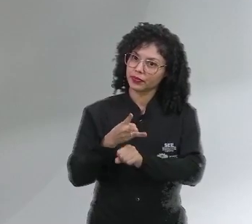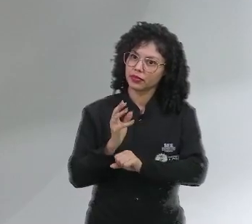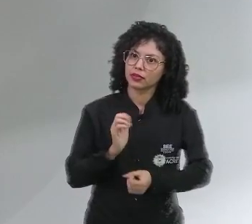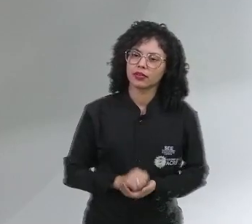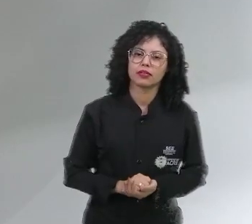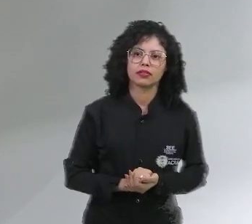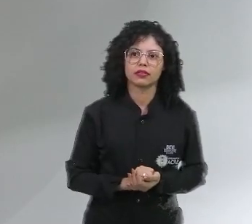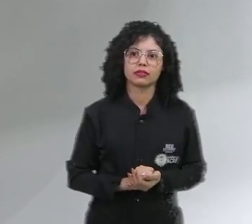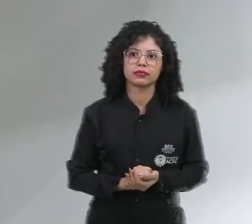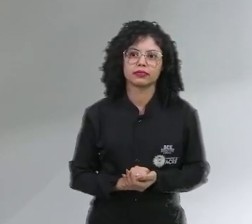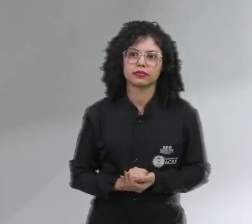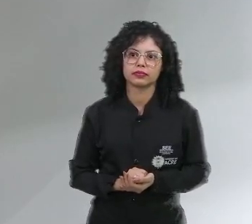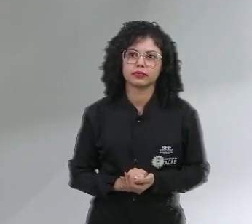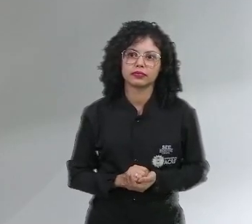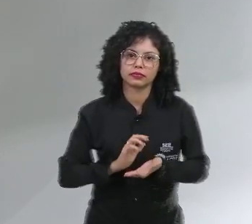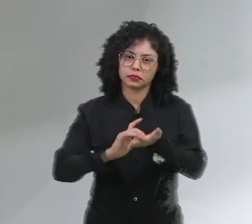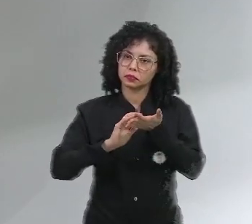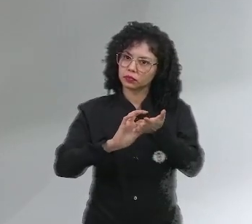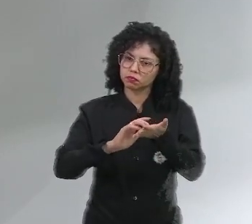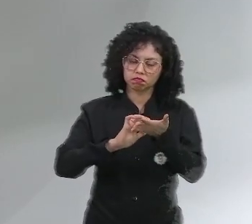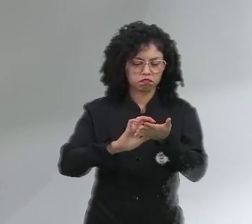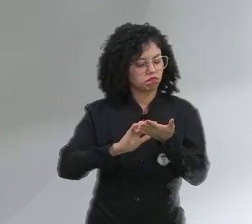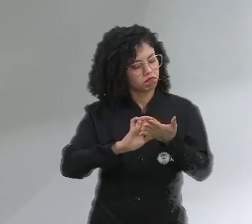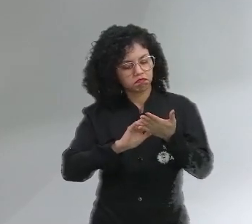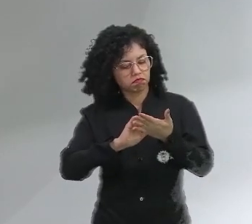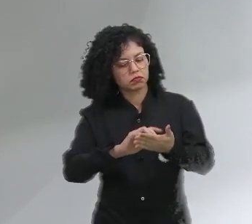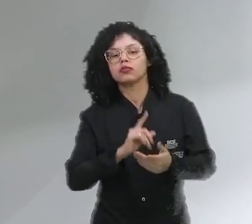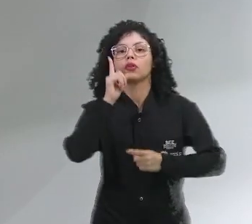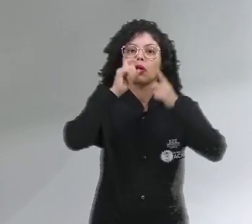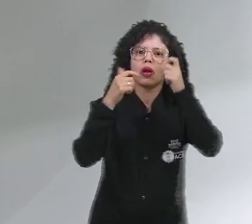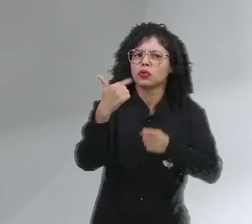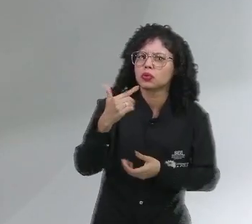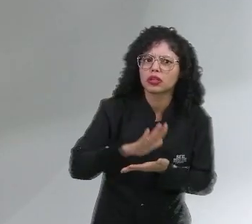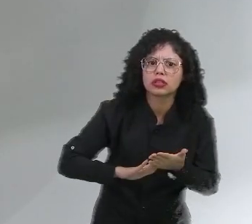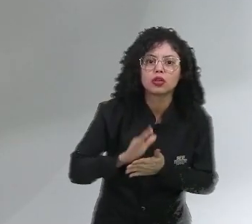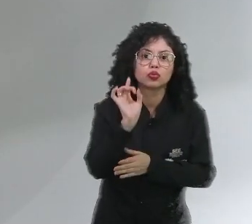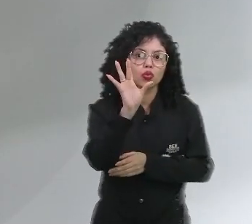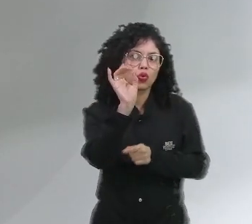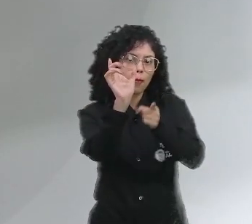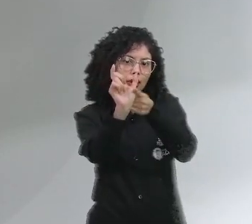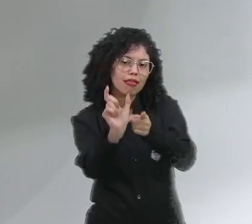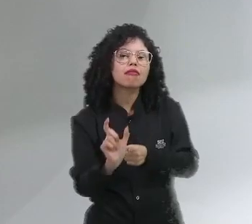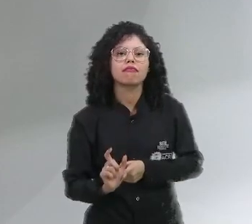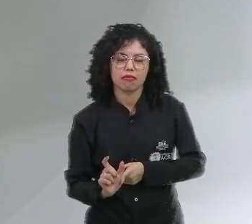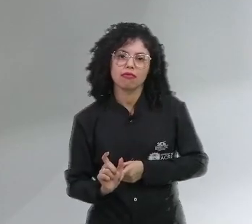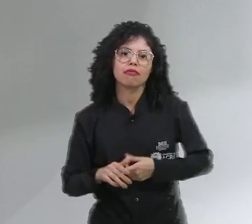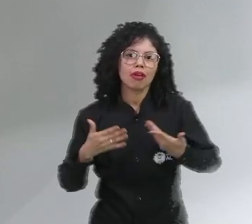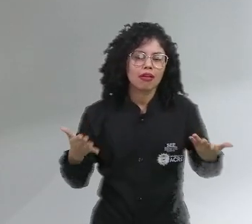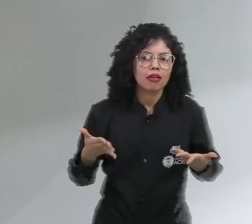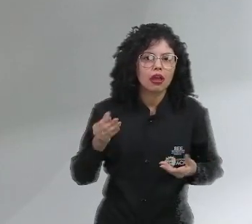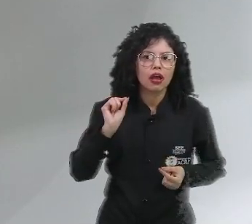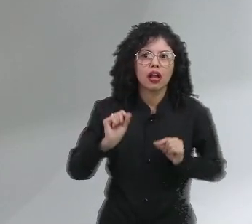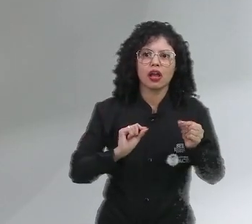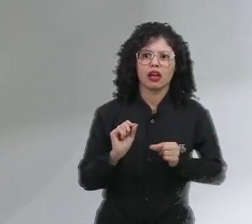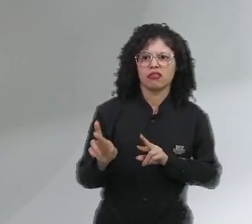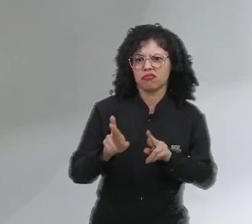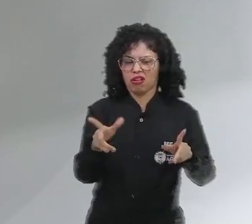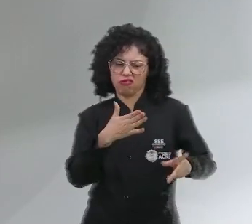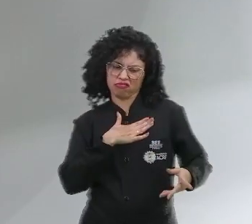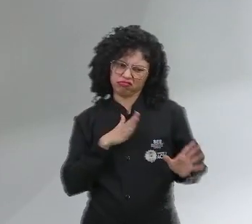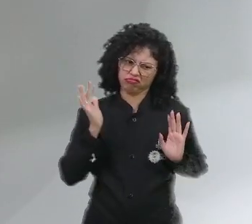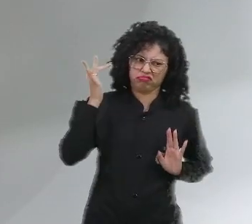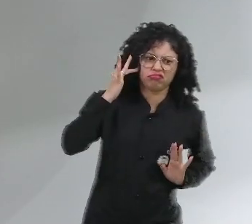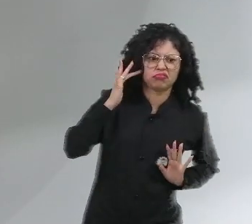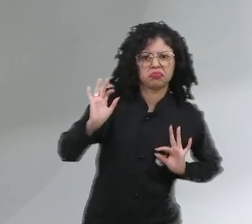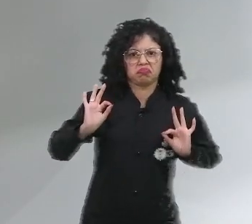aí você está digitando, não existe uma expressão, existem palavras. Eu achei que tu falou diferente comigo, eu